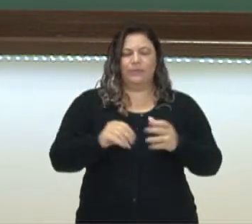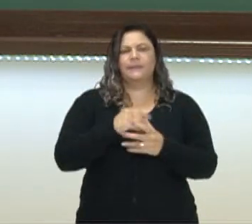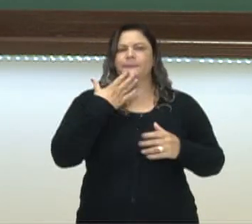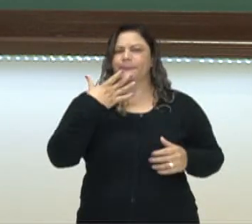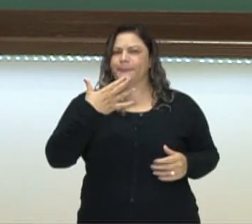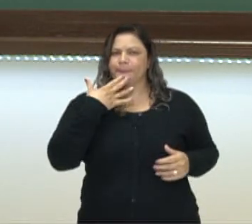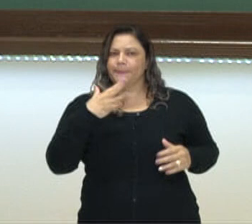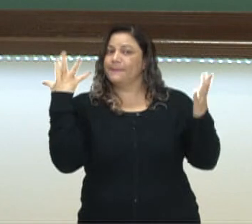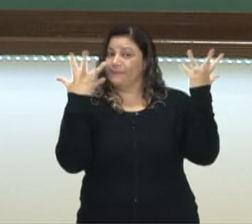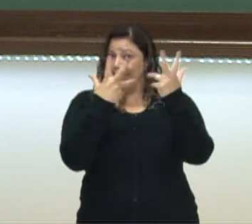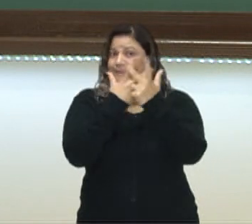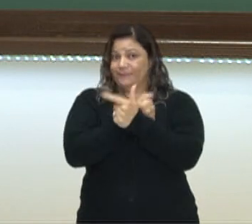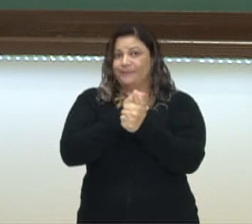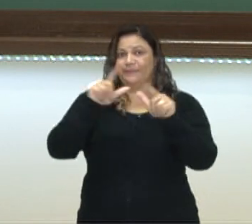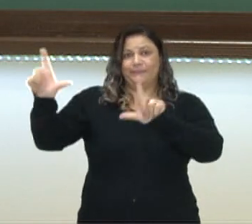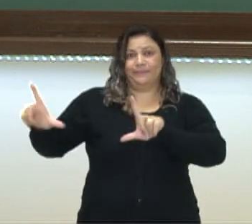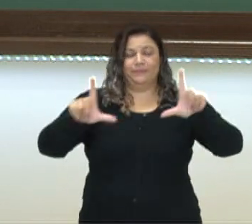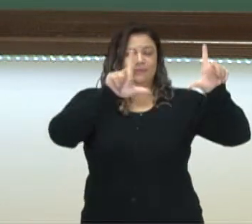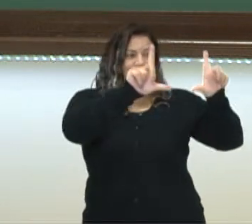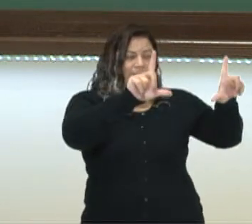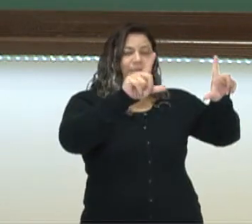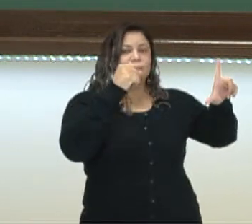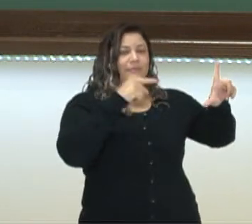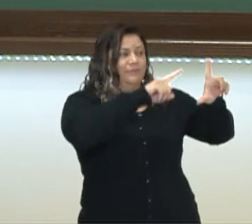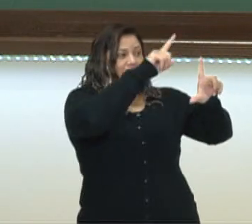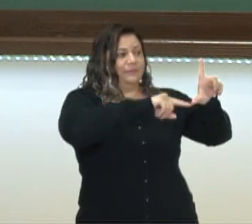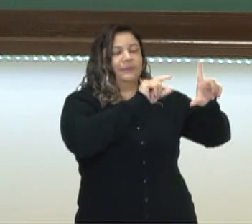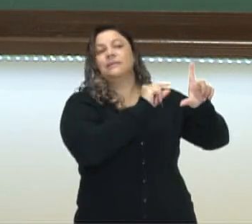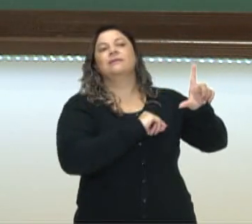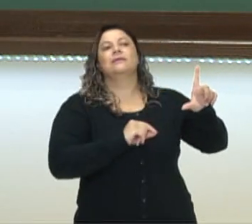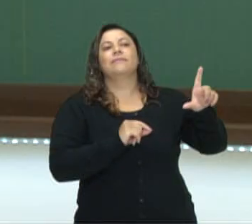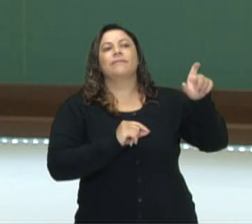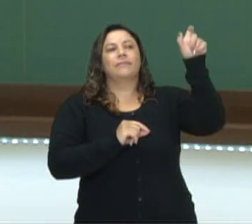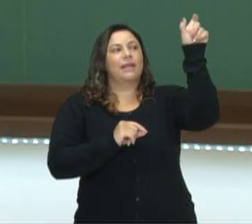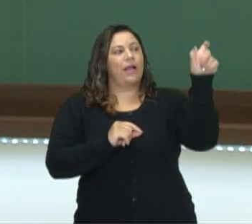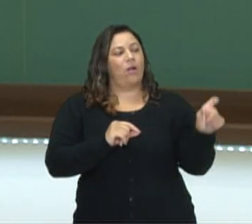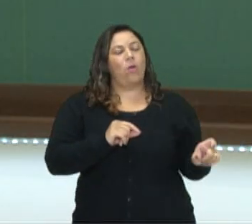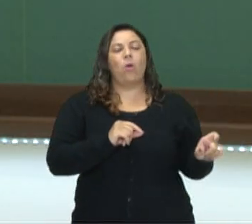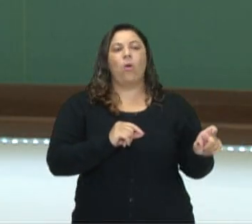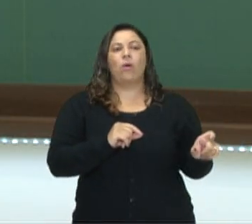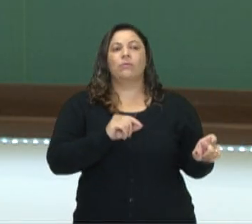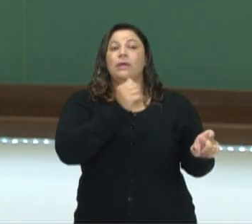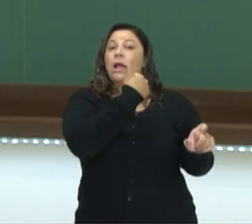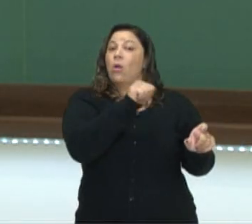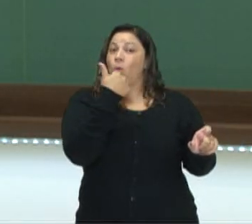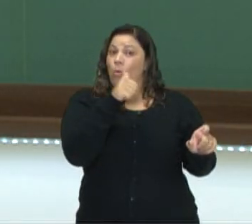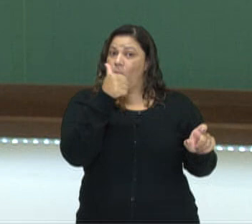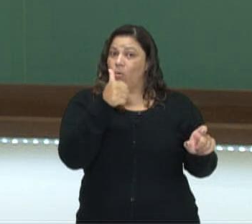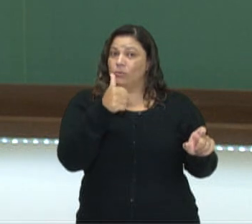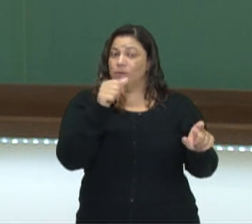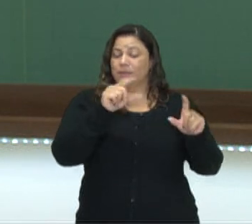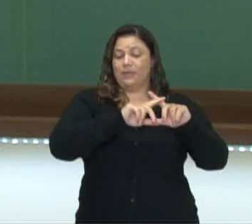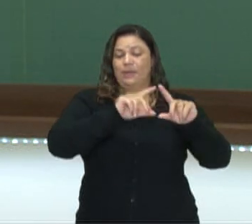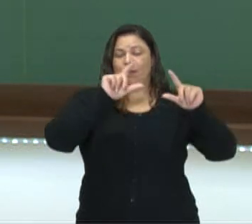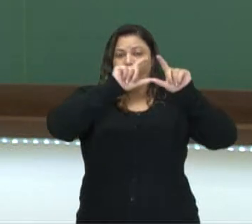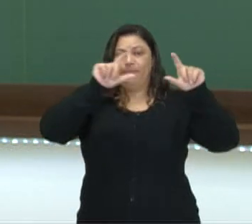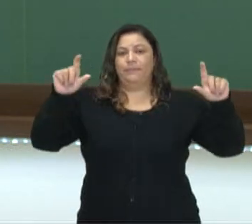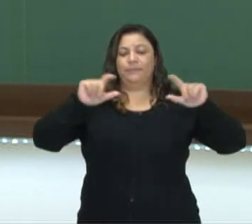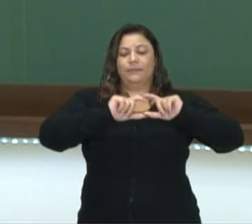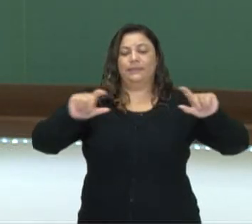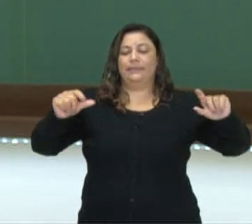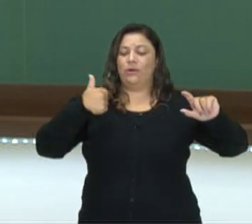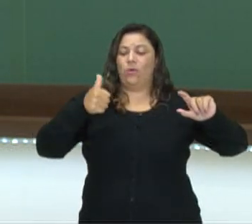fica bem bonita essa tabela. Na primeira coluna, isso aqui é uma tabela de 11 linhas por 11